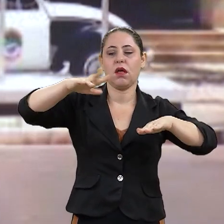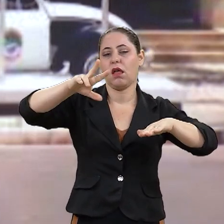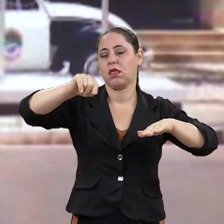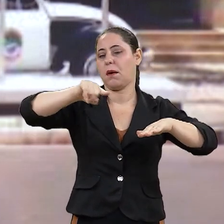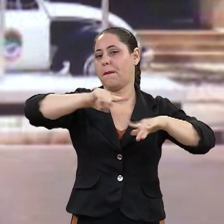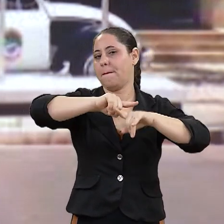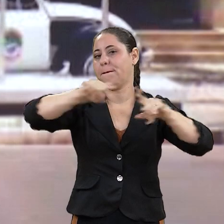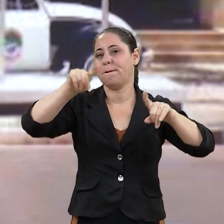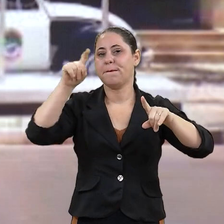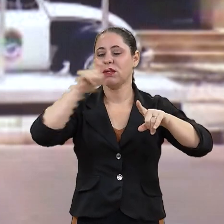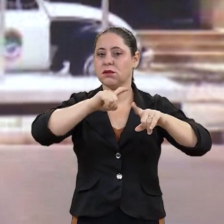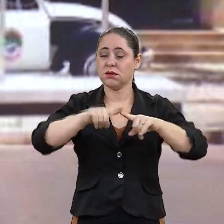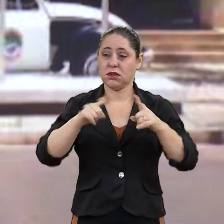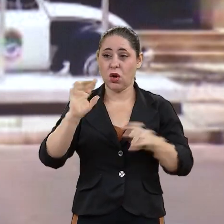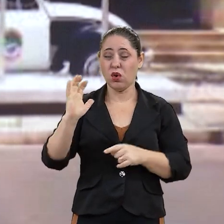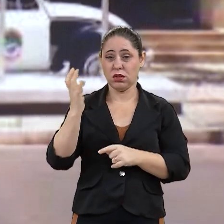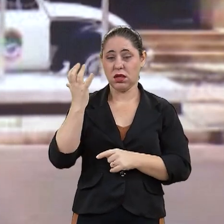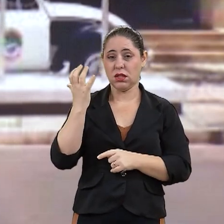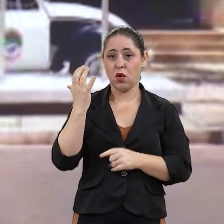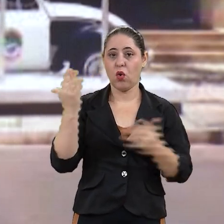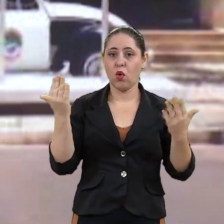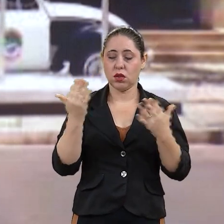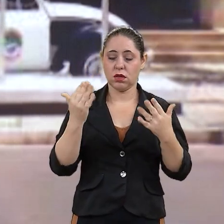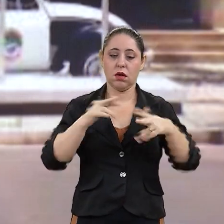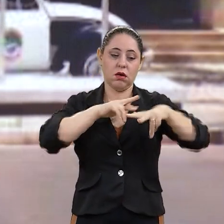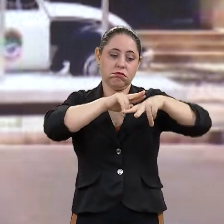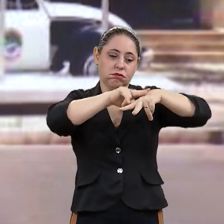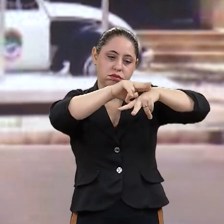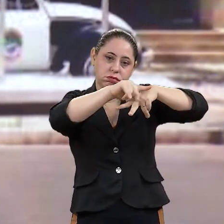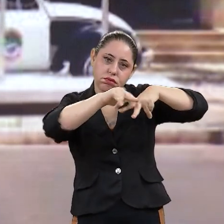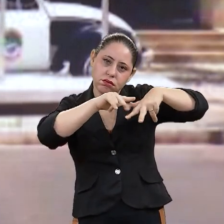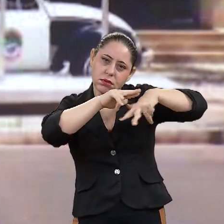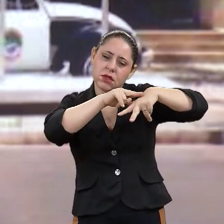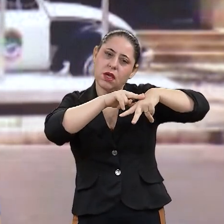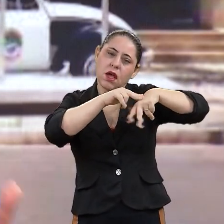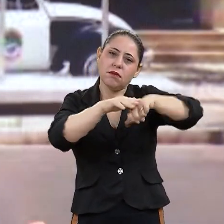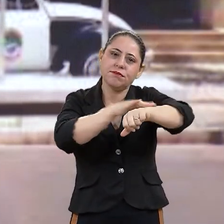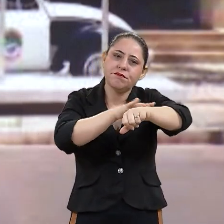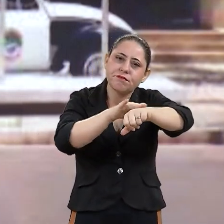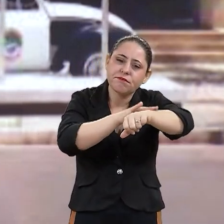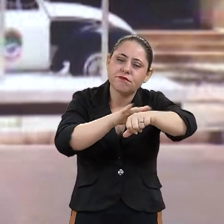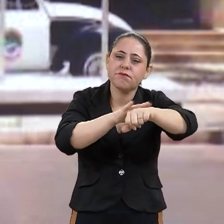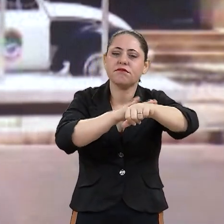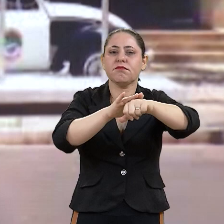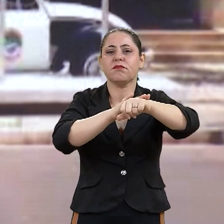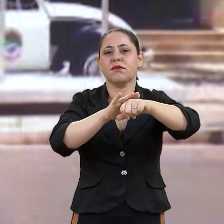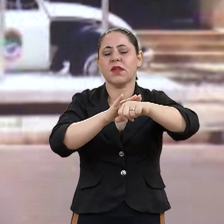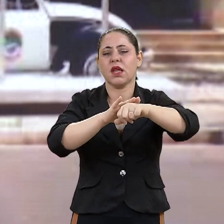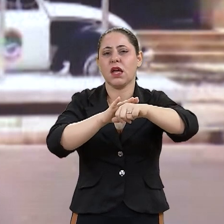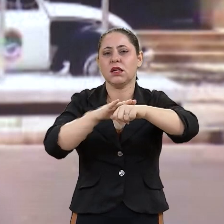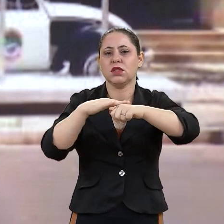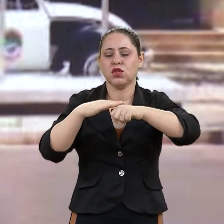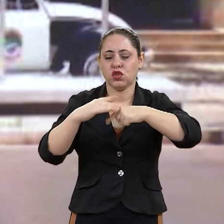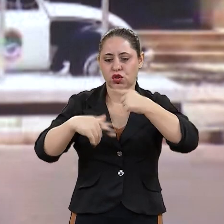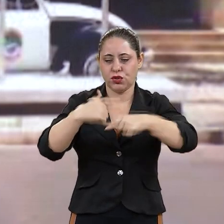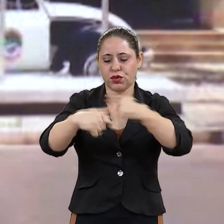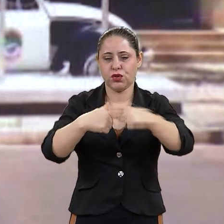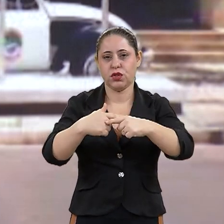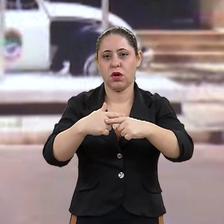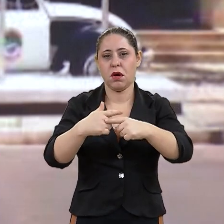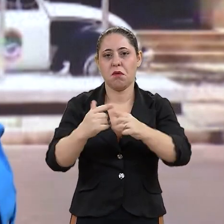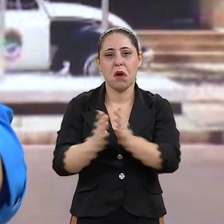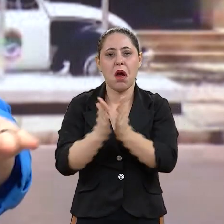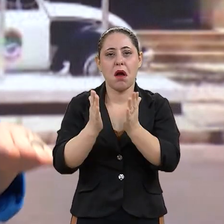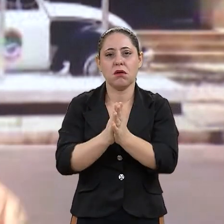assim que acontece. As diferenças de sexo, gênero, raça, etnia, geração, condição física, elas representam desigualdades porque a sociedade